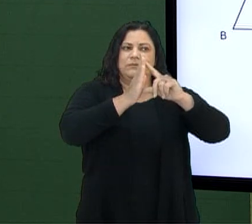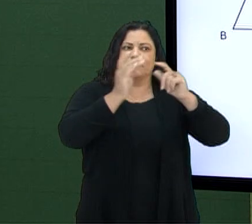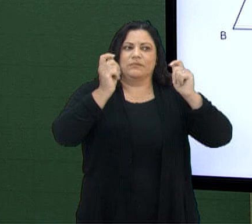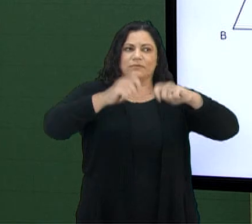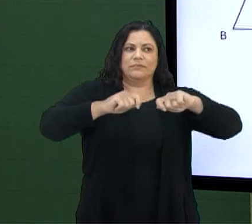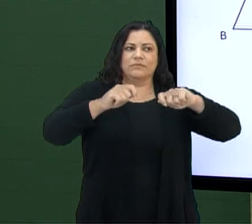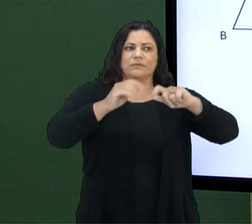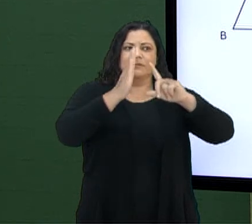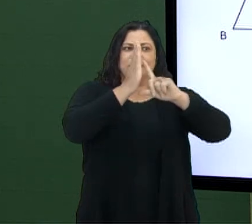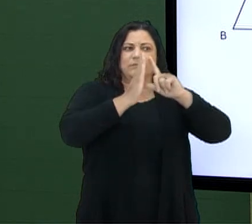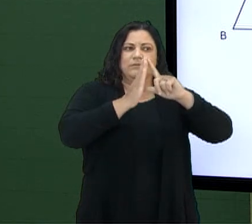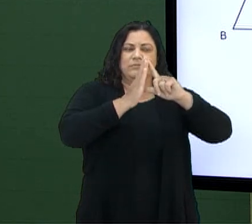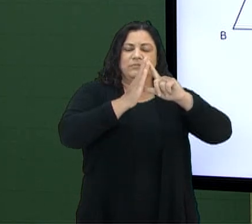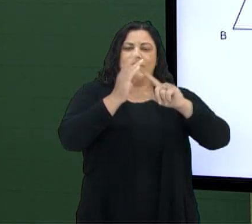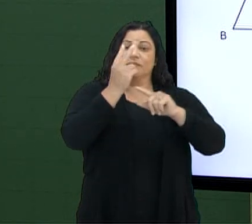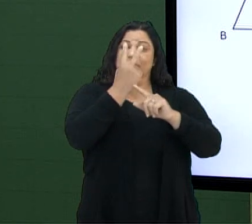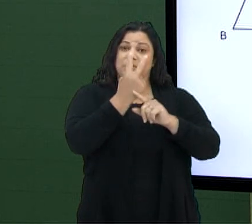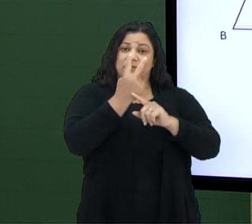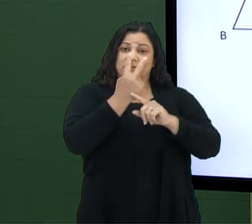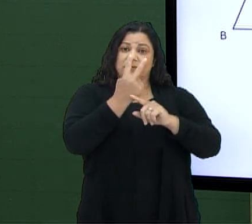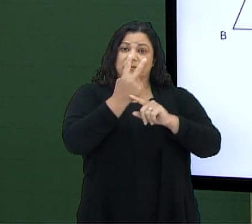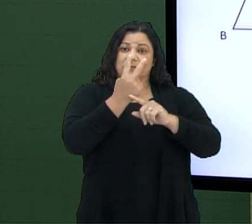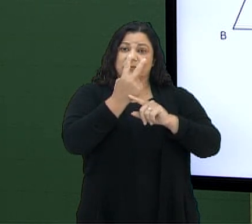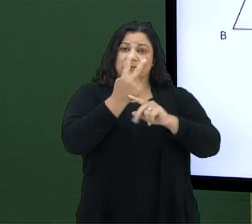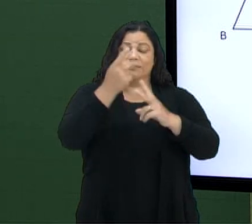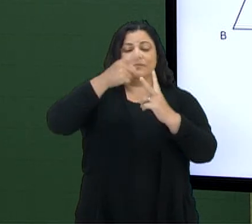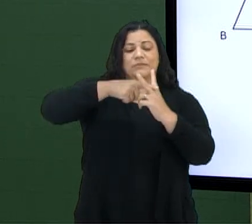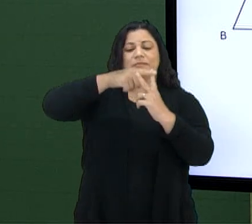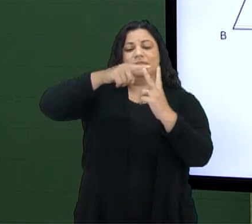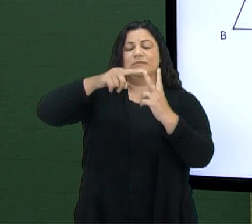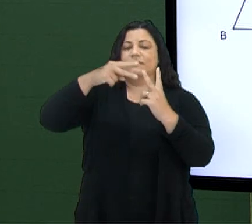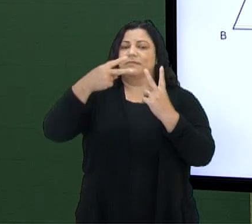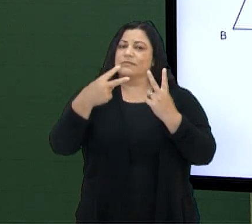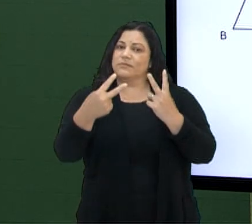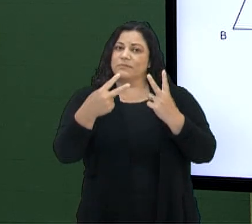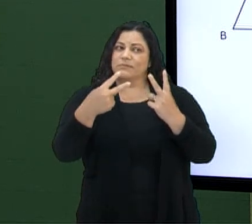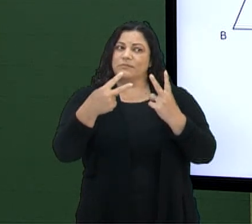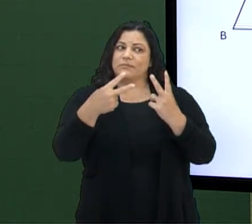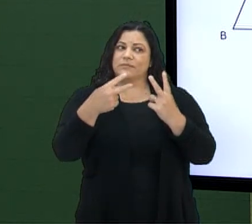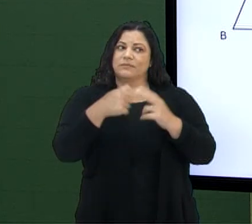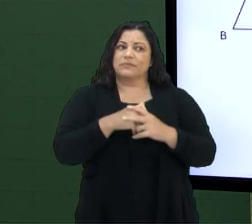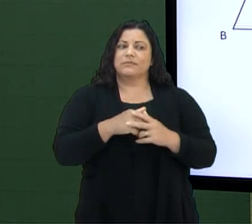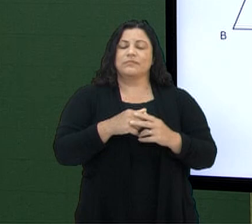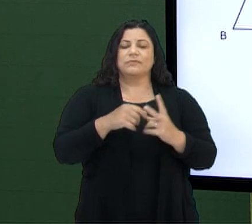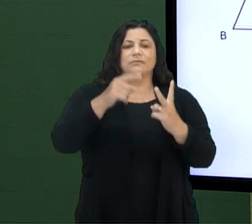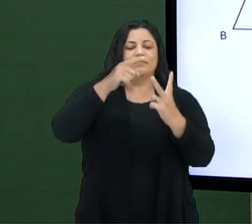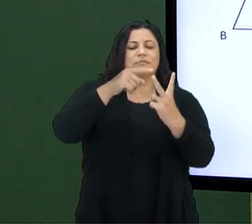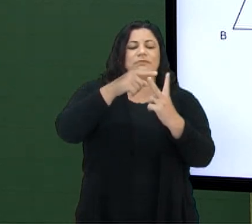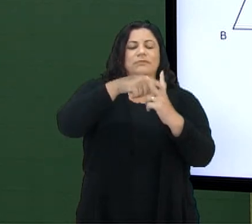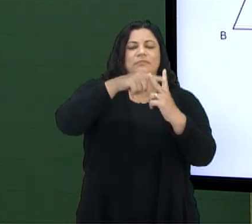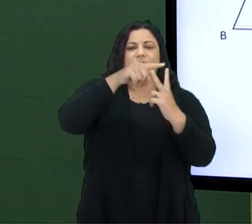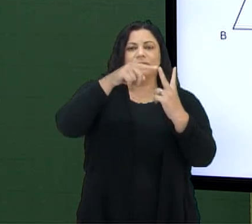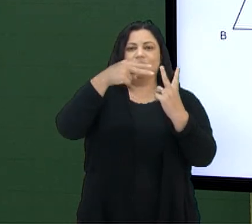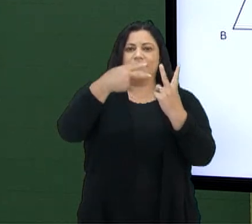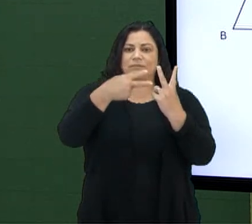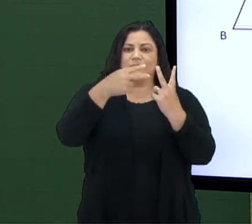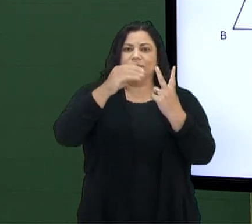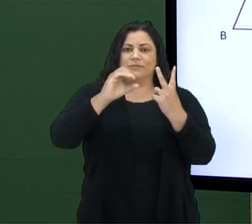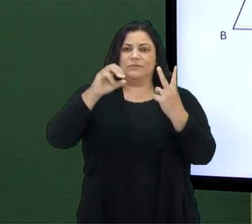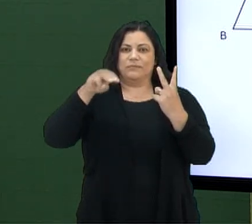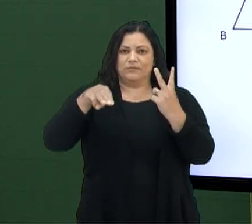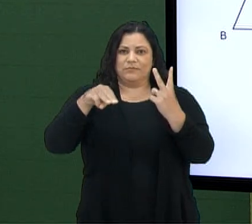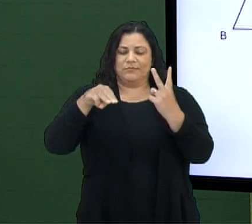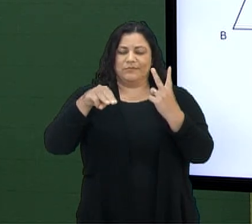ficou 2 raiz de 2 centímetros, 2 raiz de 2 centímetros. Então agora eu consigo calcular